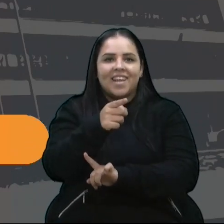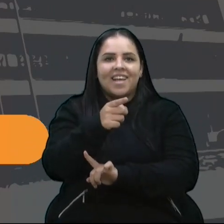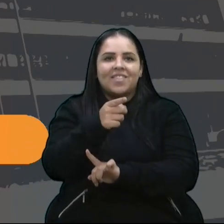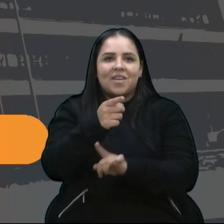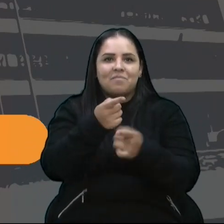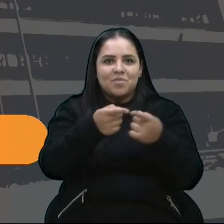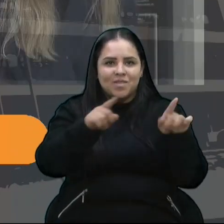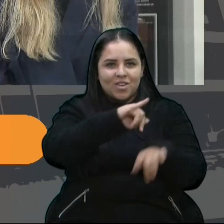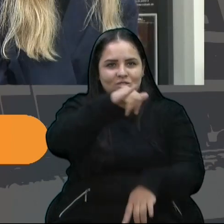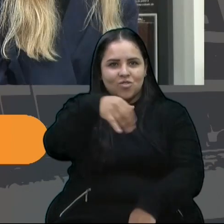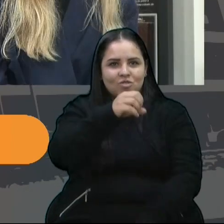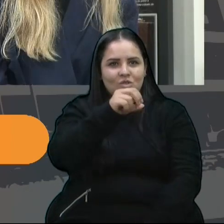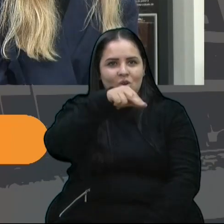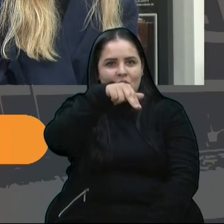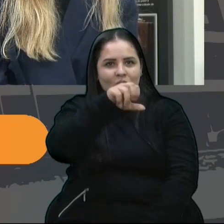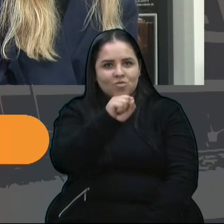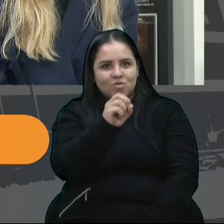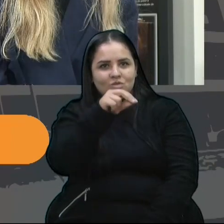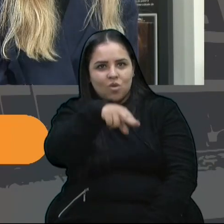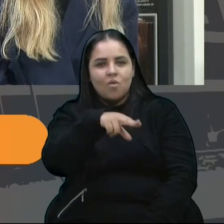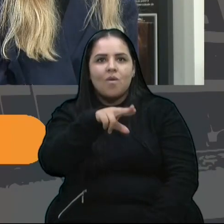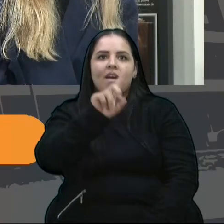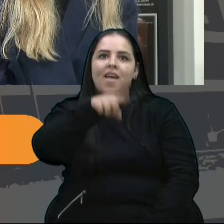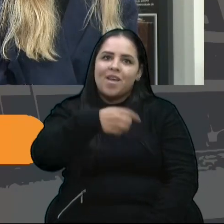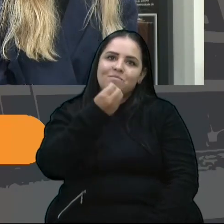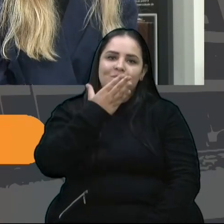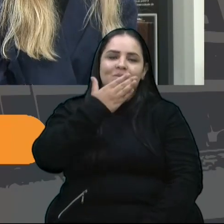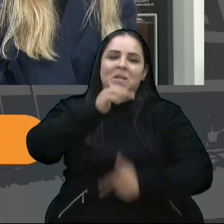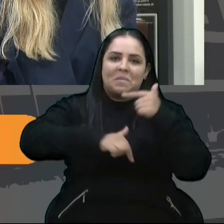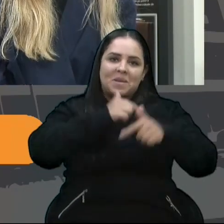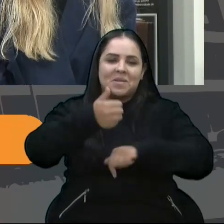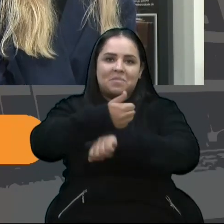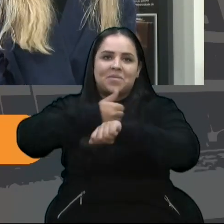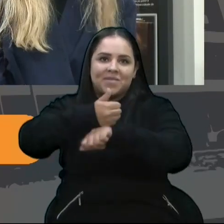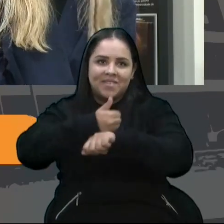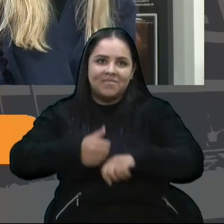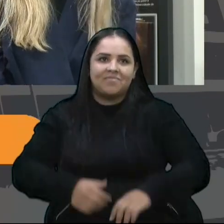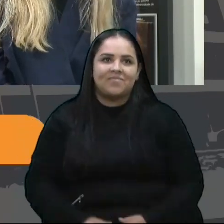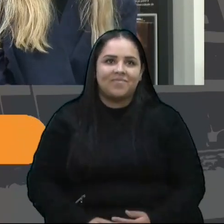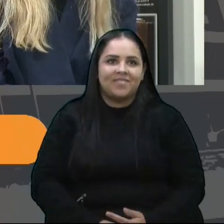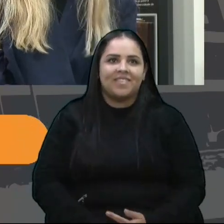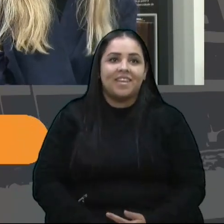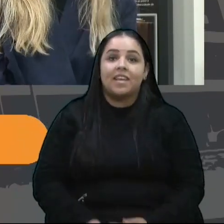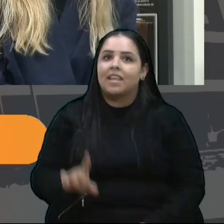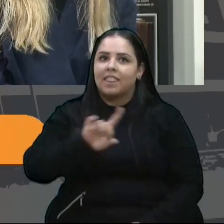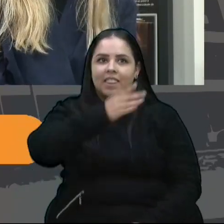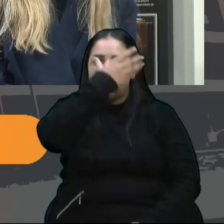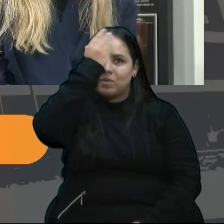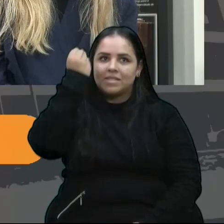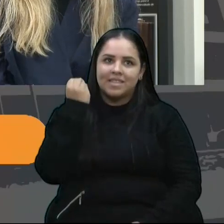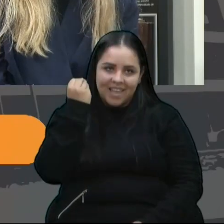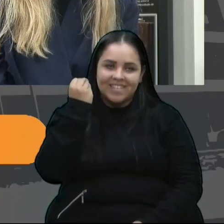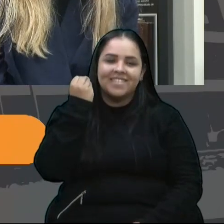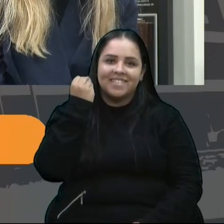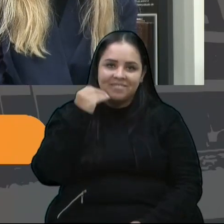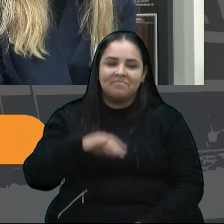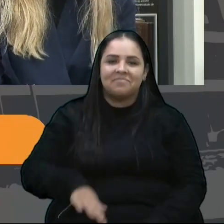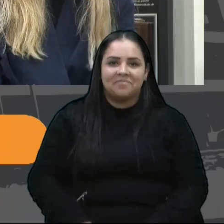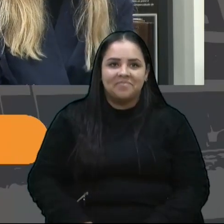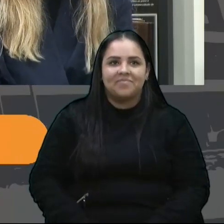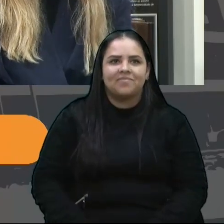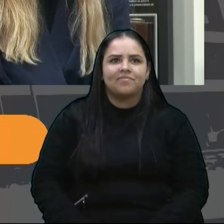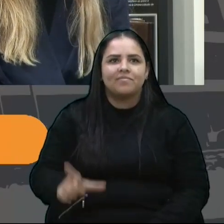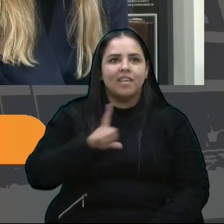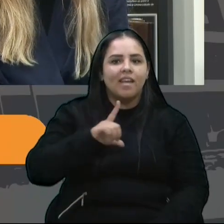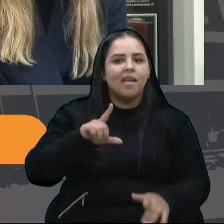muito bom de a gente ser dessa profissão, né? Se torna inesquecível, né? Mas vamos ver se temos mais alguma